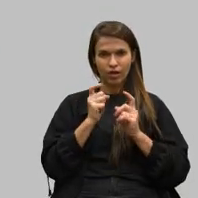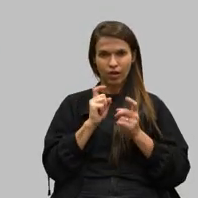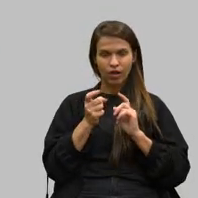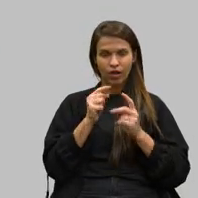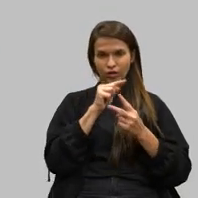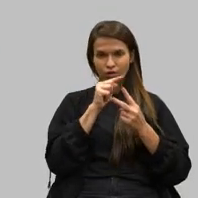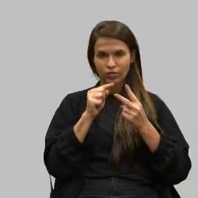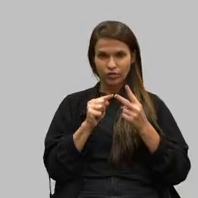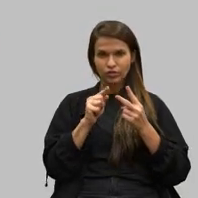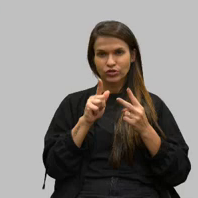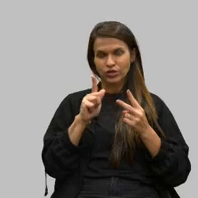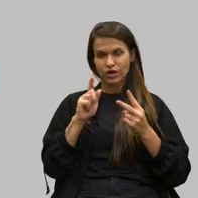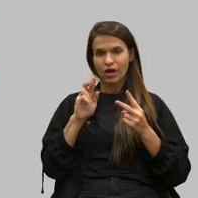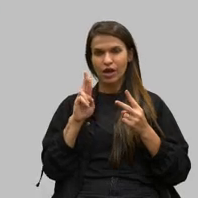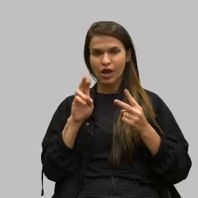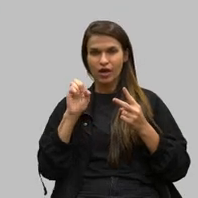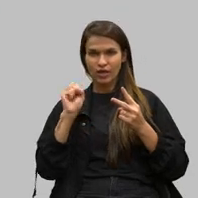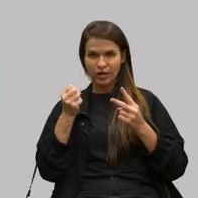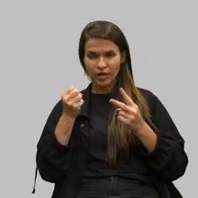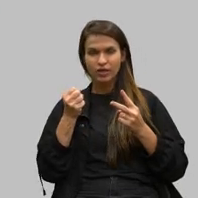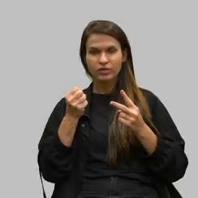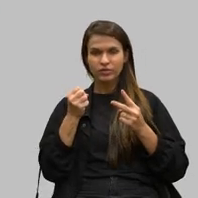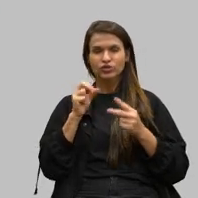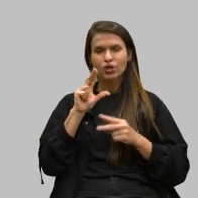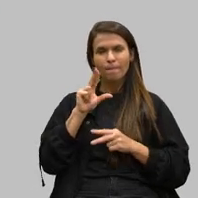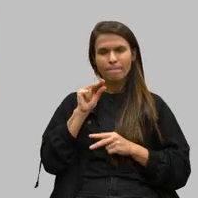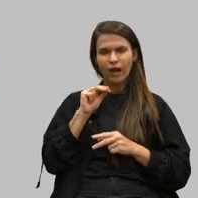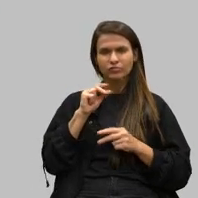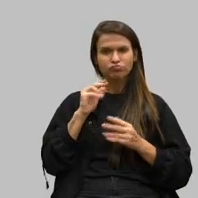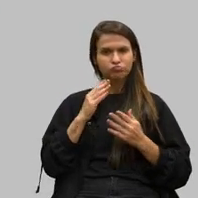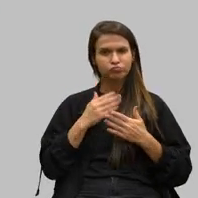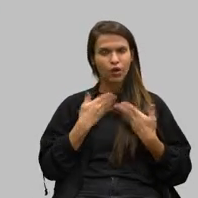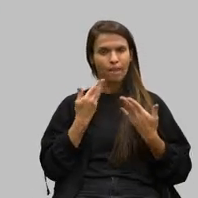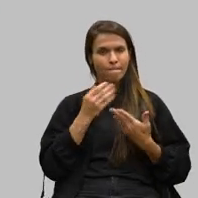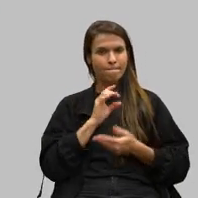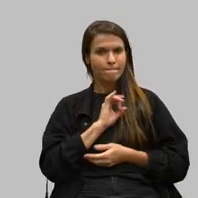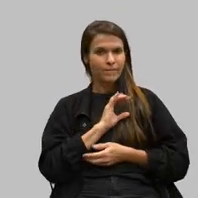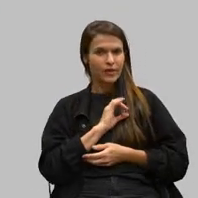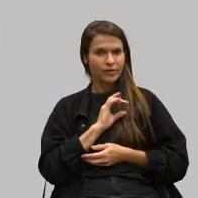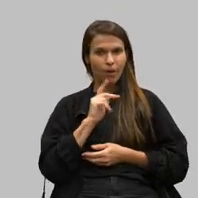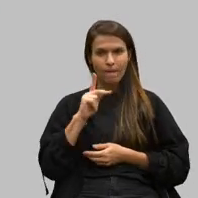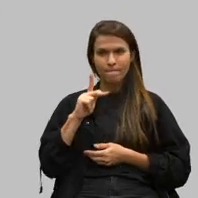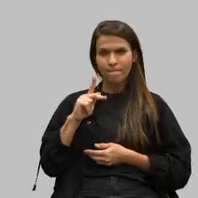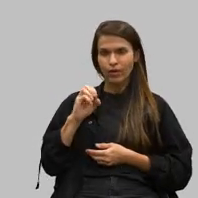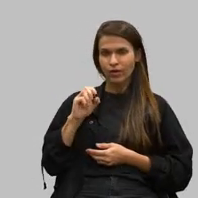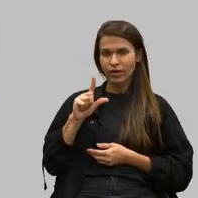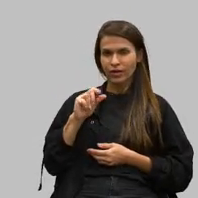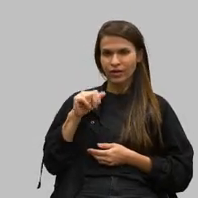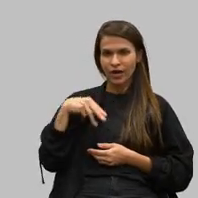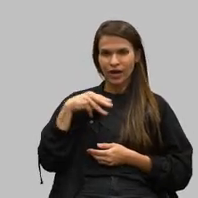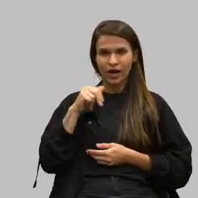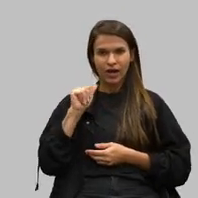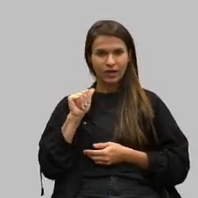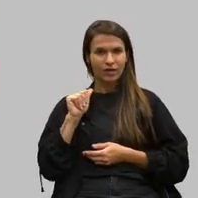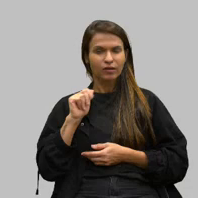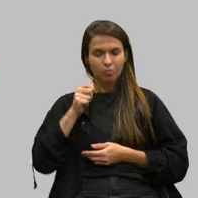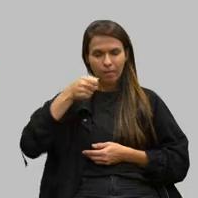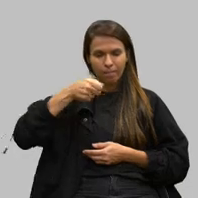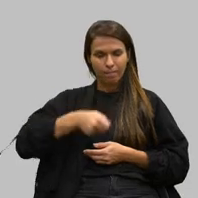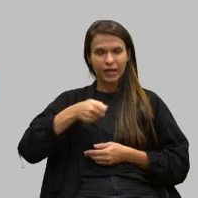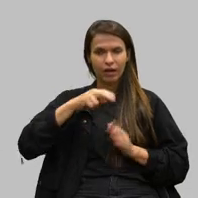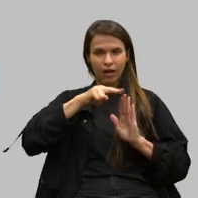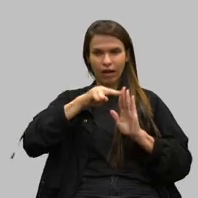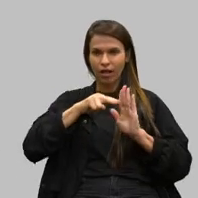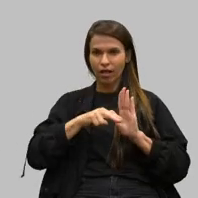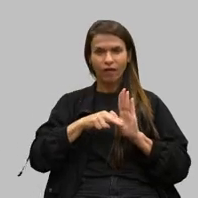de Patos e do Noroeste e eles ficaram apavorados, com medo da Poliana com o pessoal lá chegar e bateu uma norma falando o seguinte,